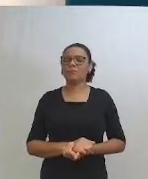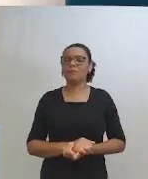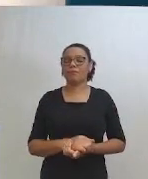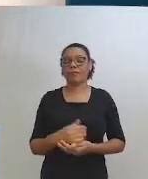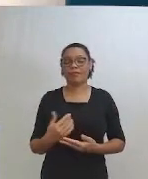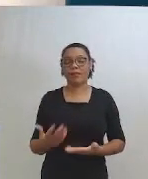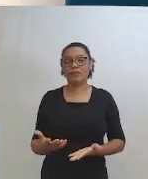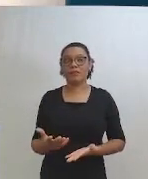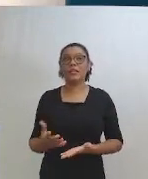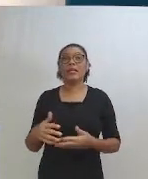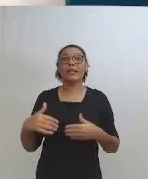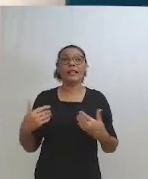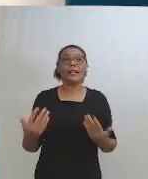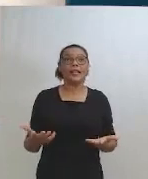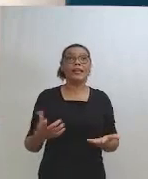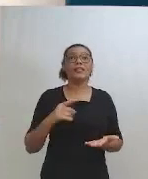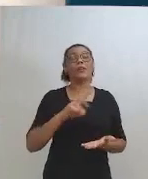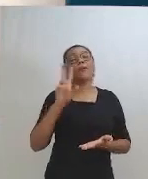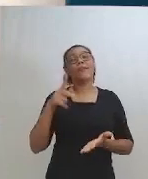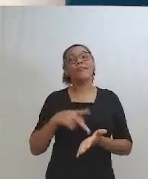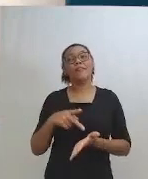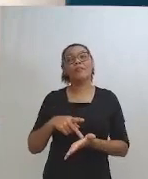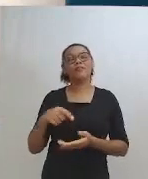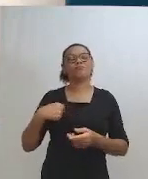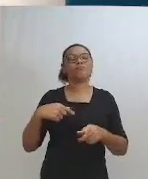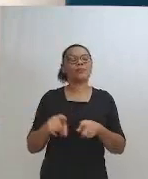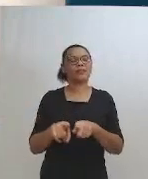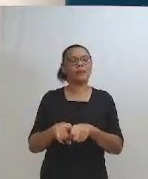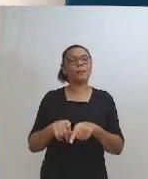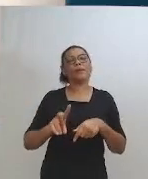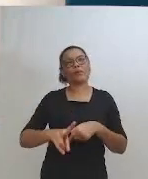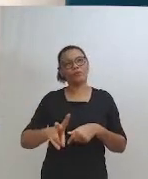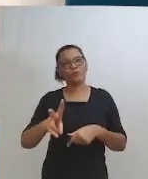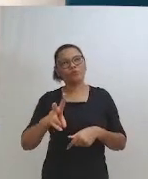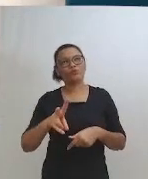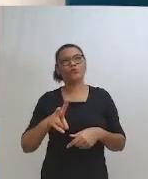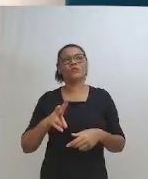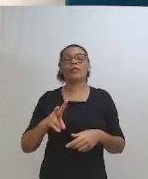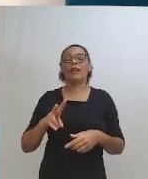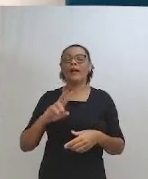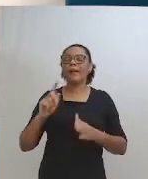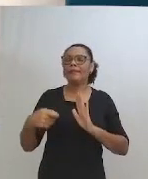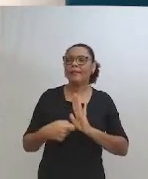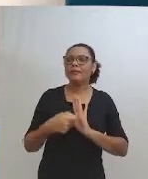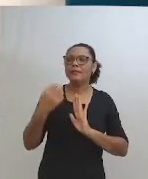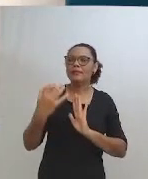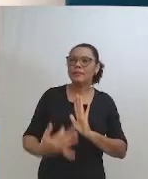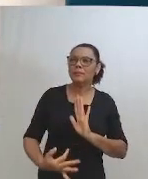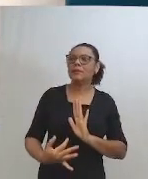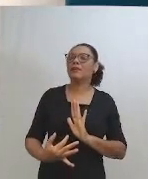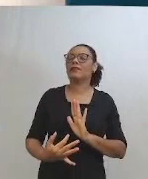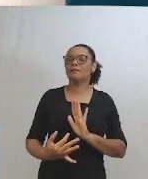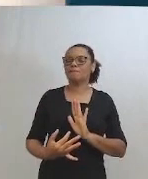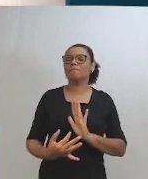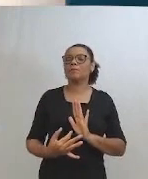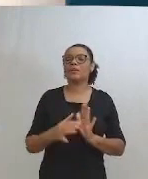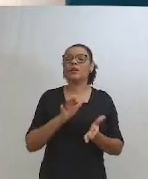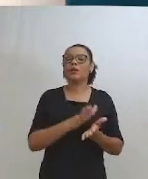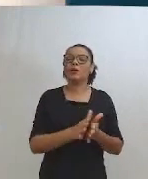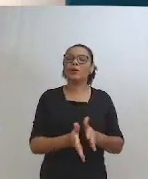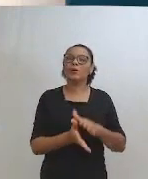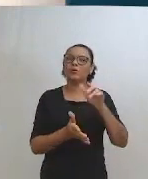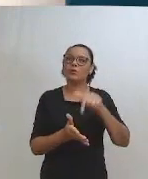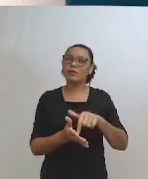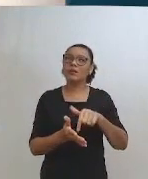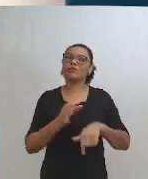tanto isso é verdade que também, prosseguindo, a denúncia diz aqui, consta dos inclusos autos do inquérito policial,